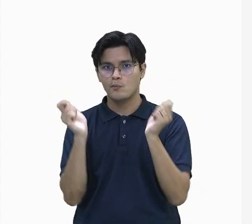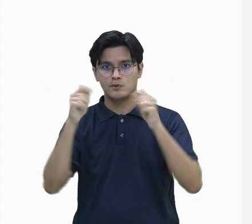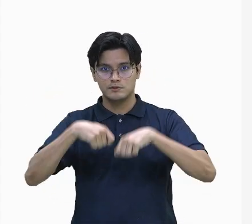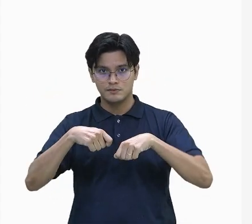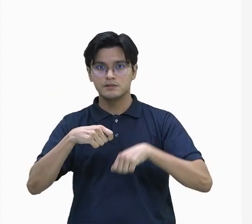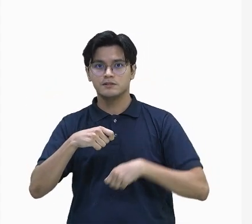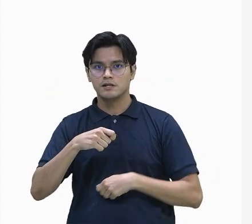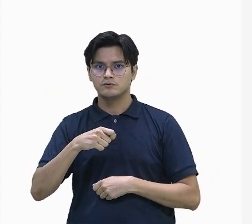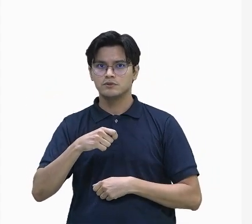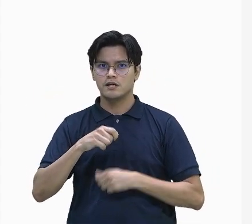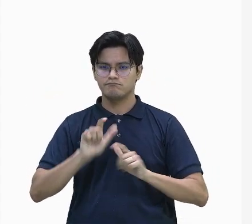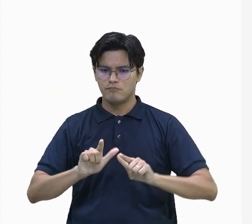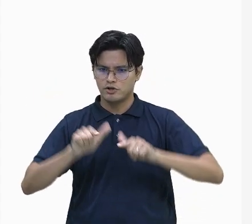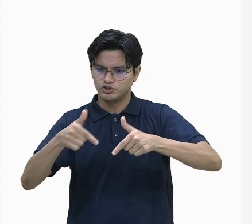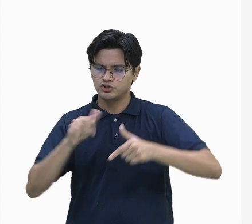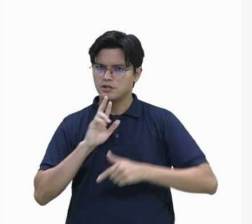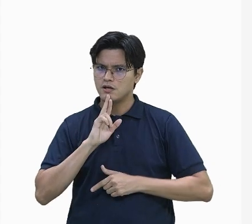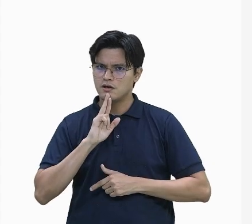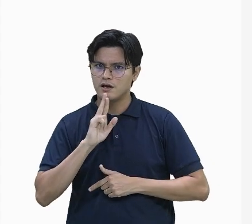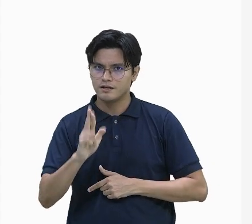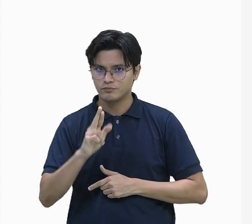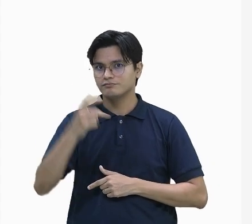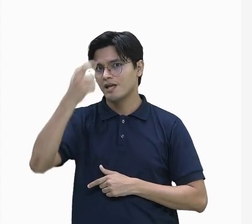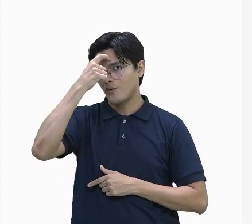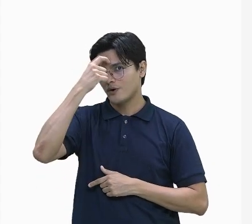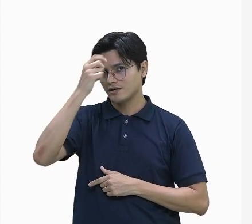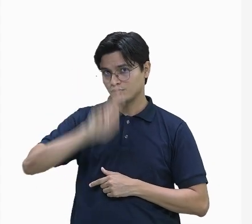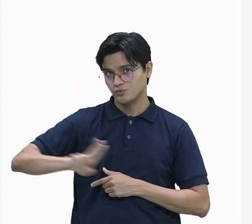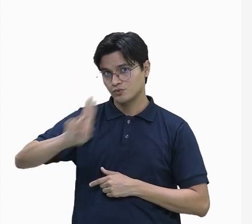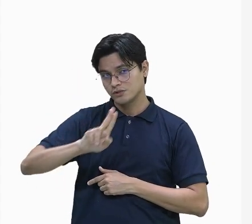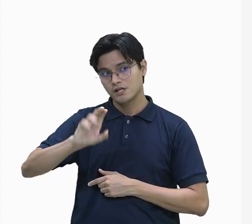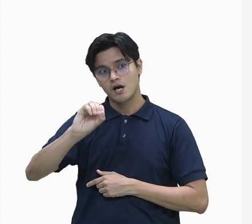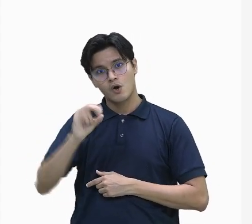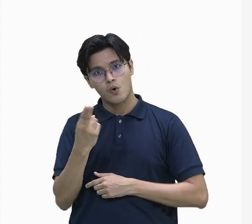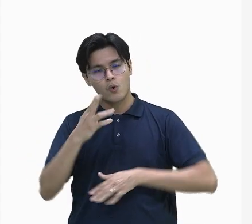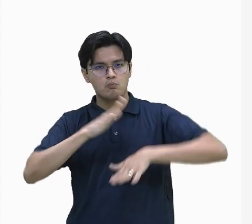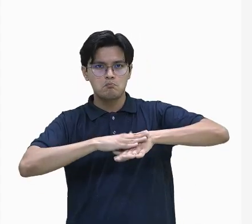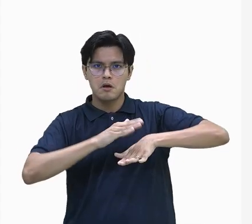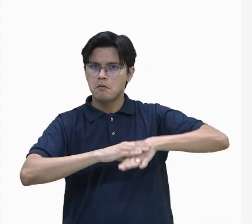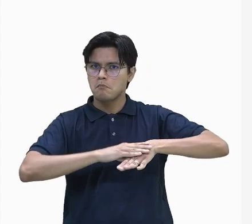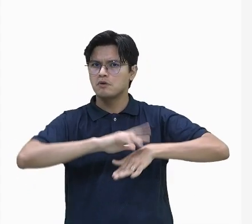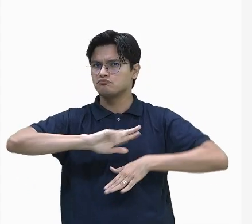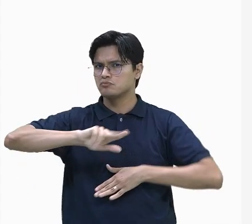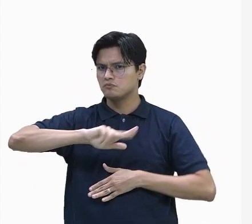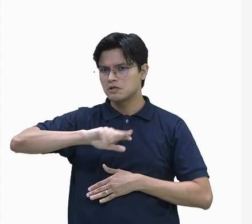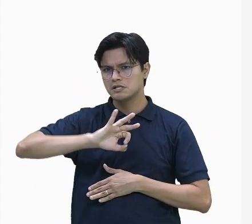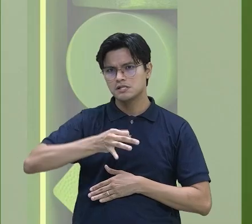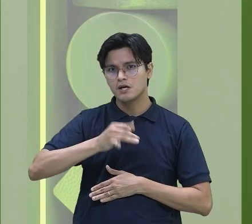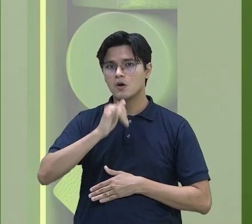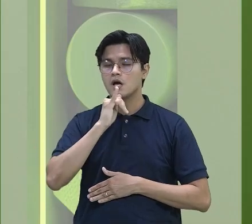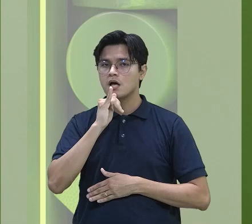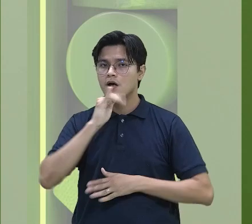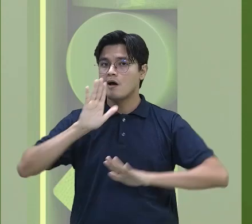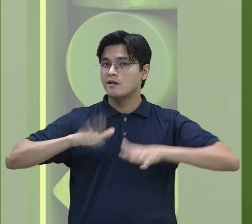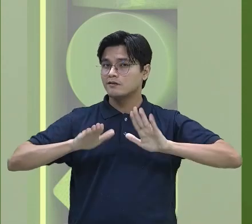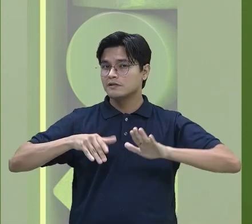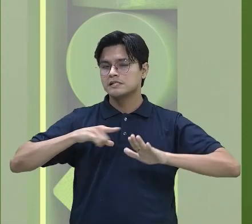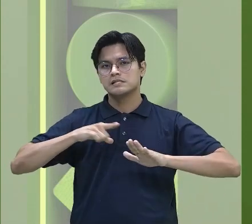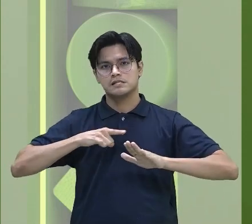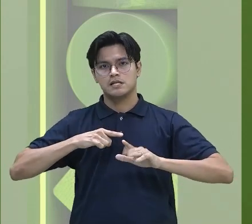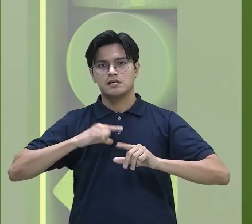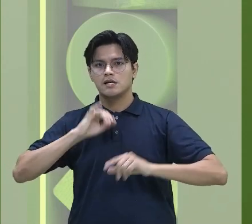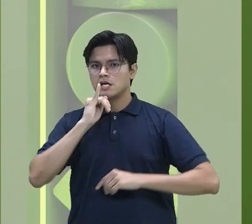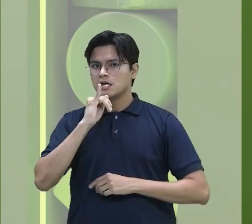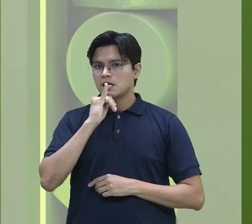também inconscientes. Por que não? Tem estímulos que a gente passa despercebido por você, mas